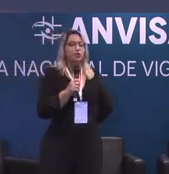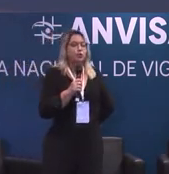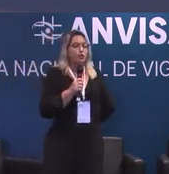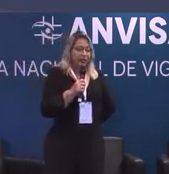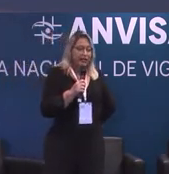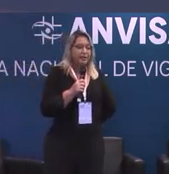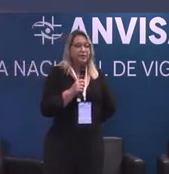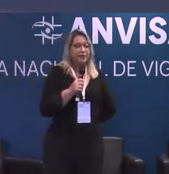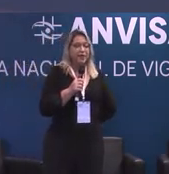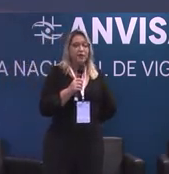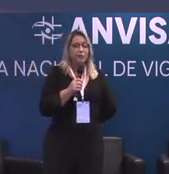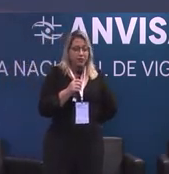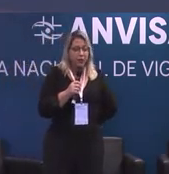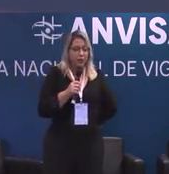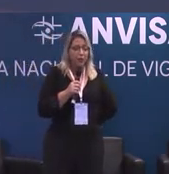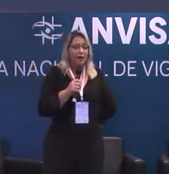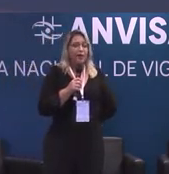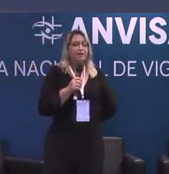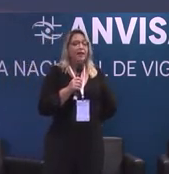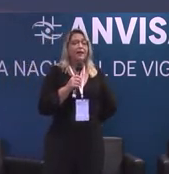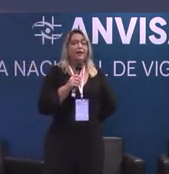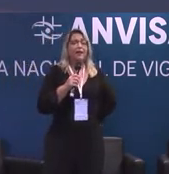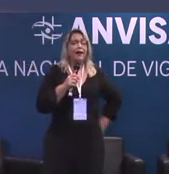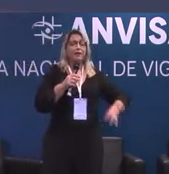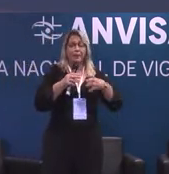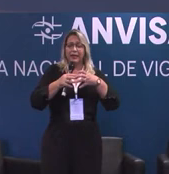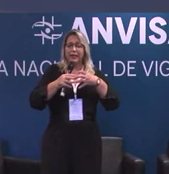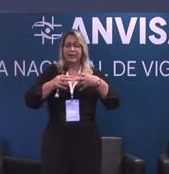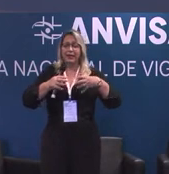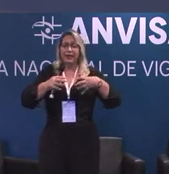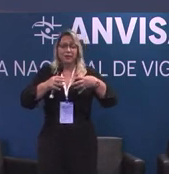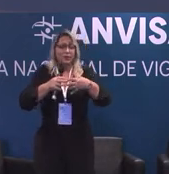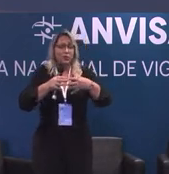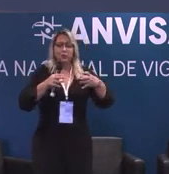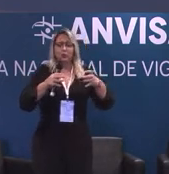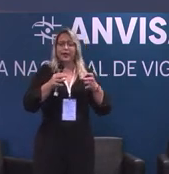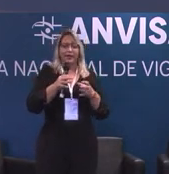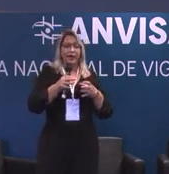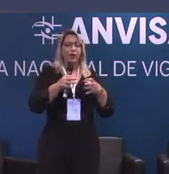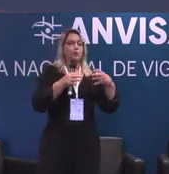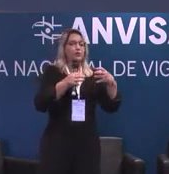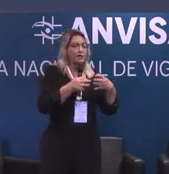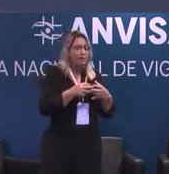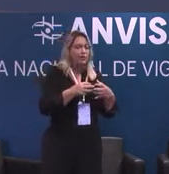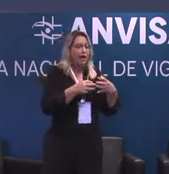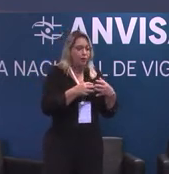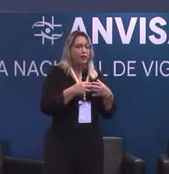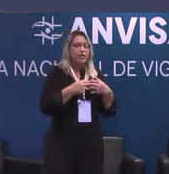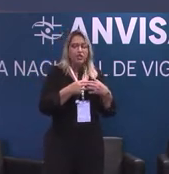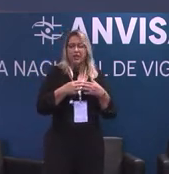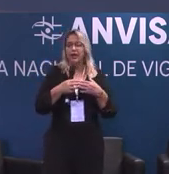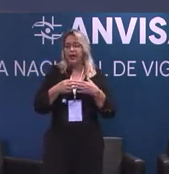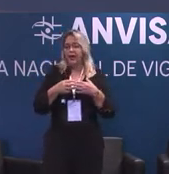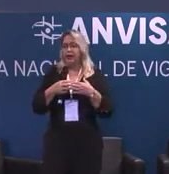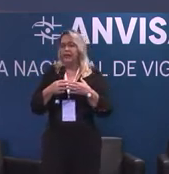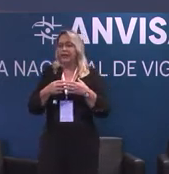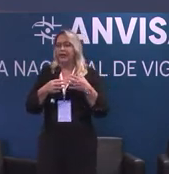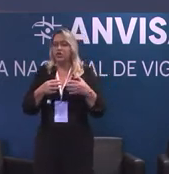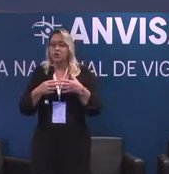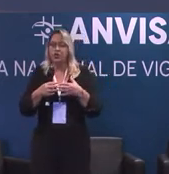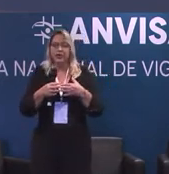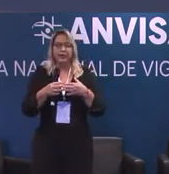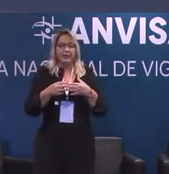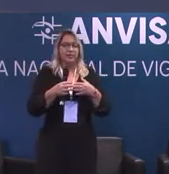duas diretrizes em uma só. Dada a viabilidade do assunto, a interlocução, o diálogo das